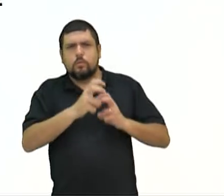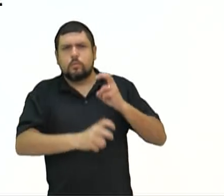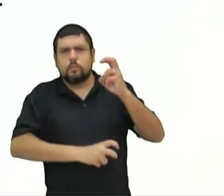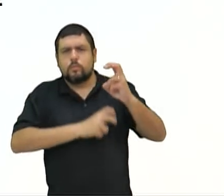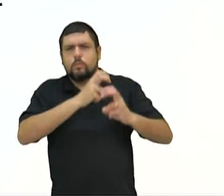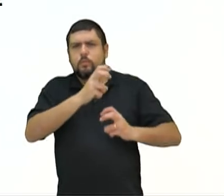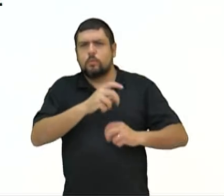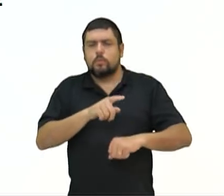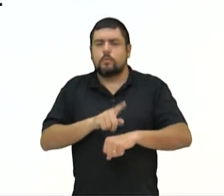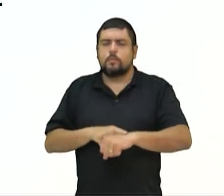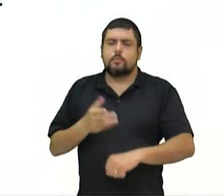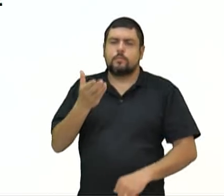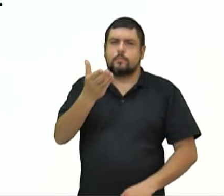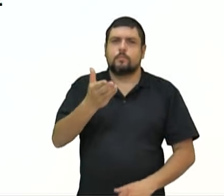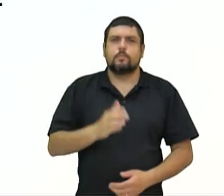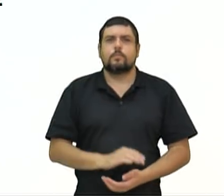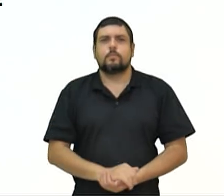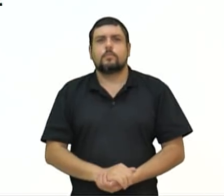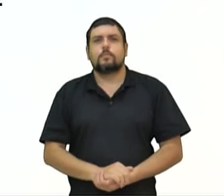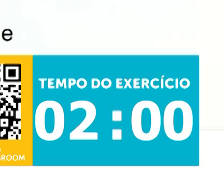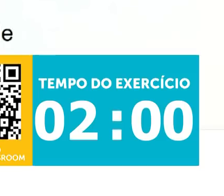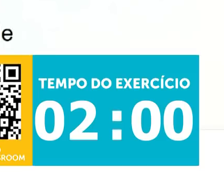vocês pensarem essa.